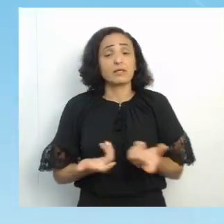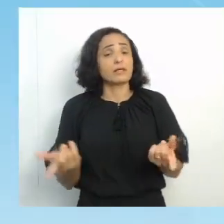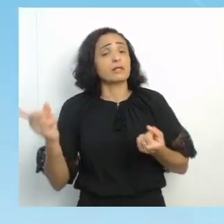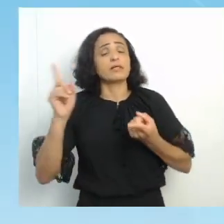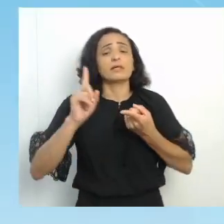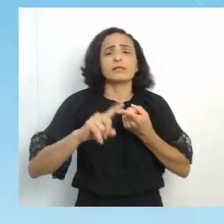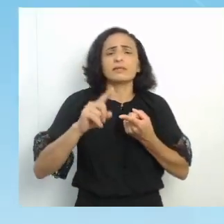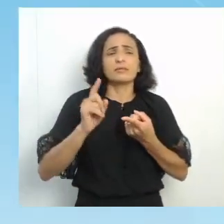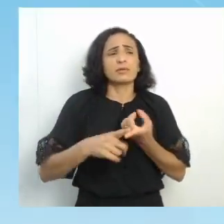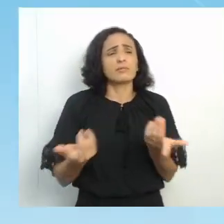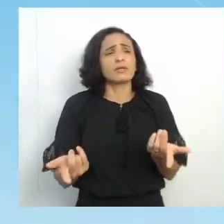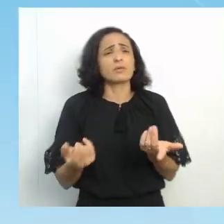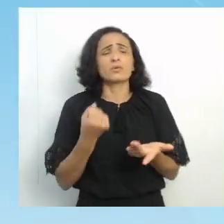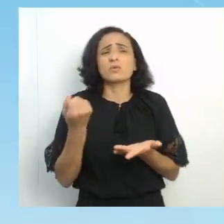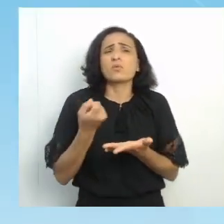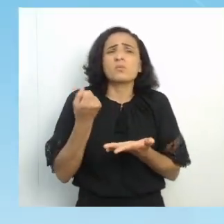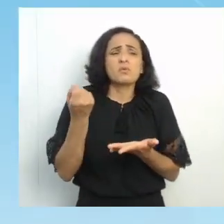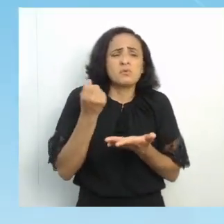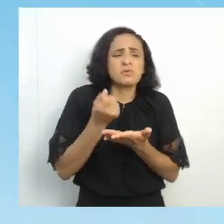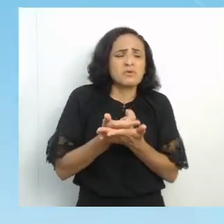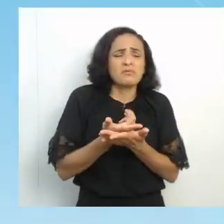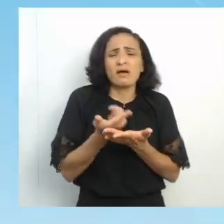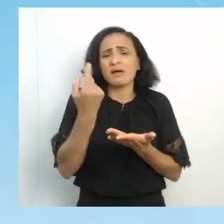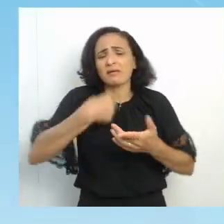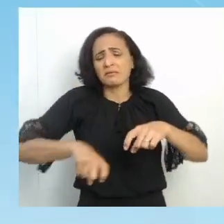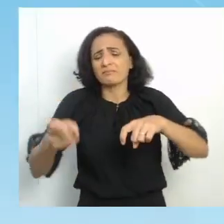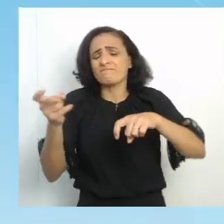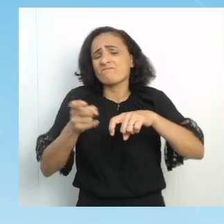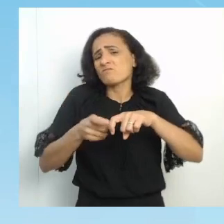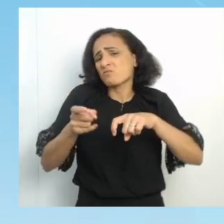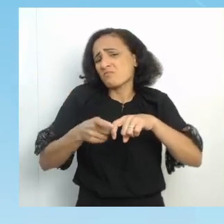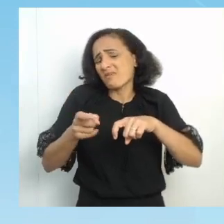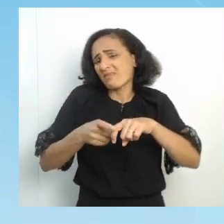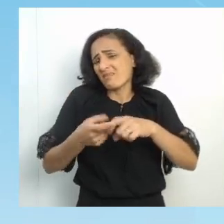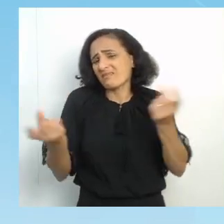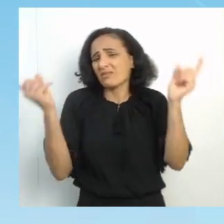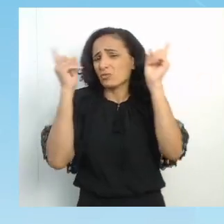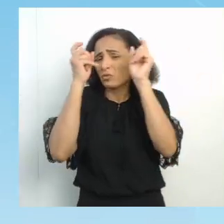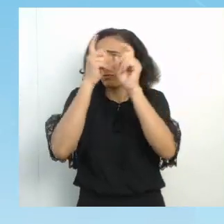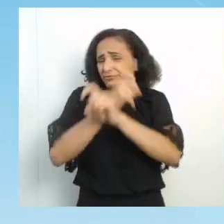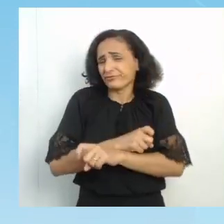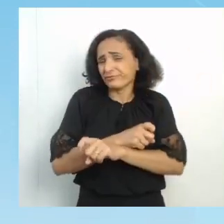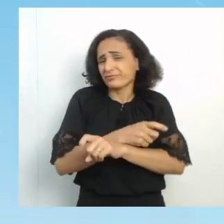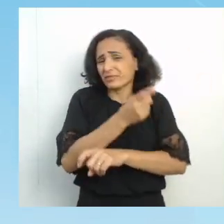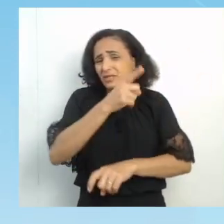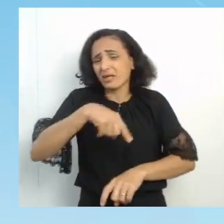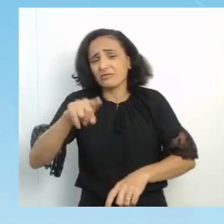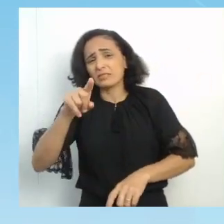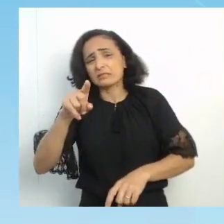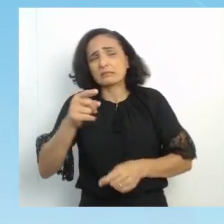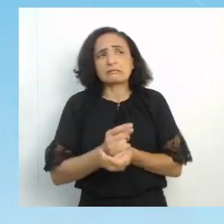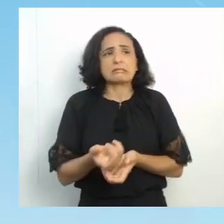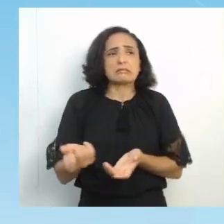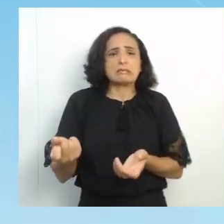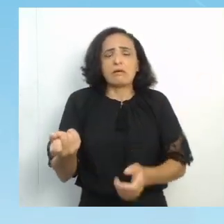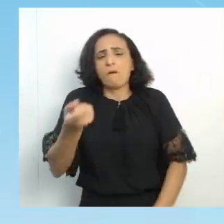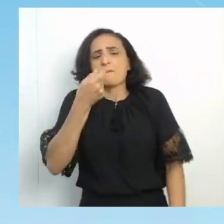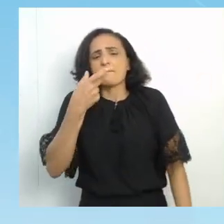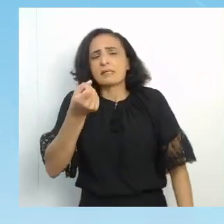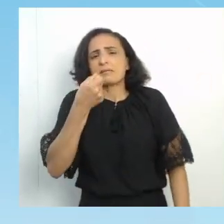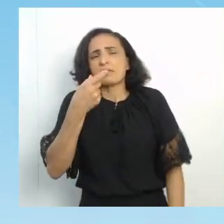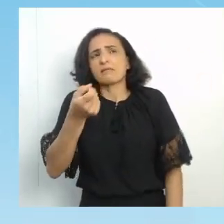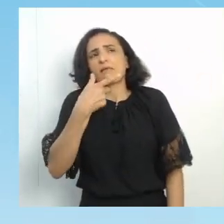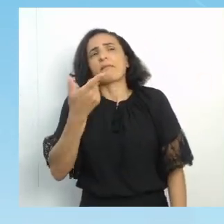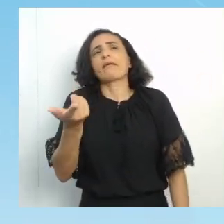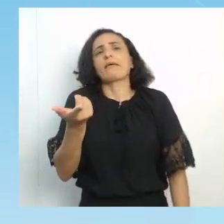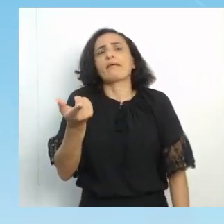demora no atendimento médico. E aí, os medicamentos que são mais comuns na prática